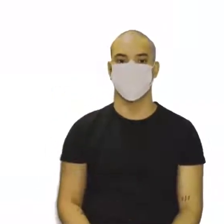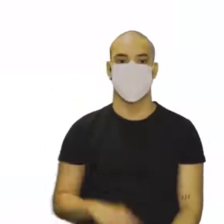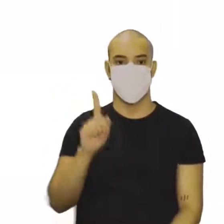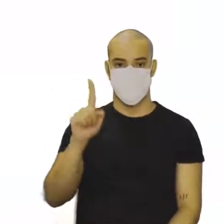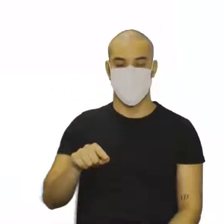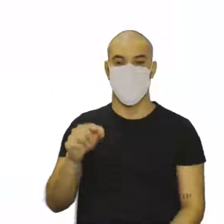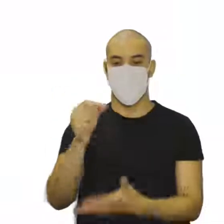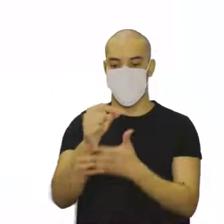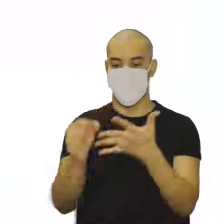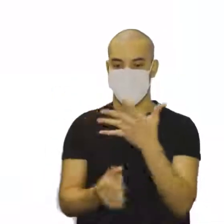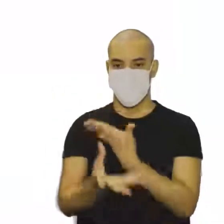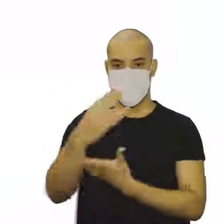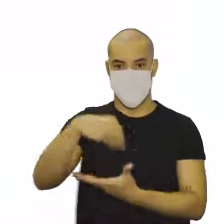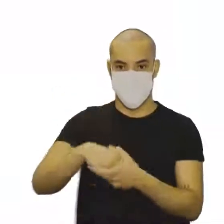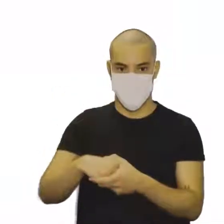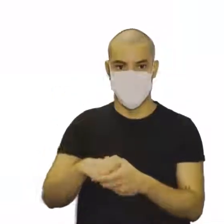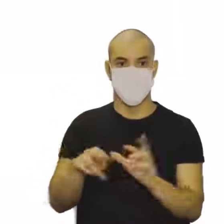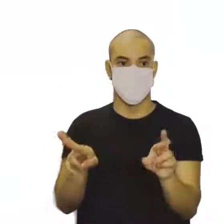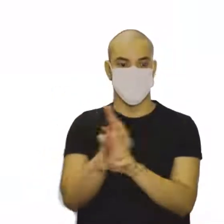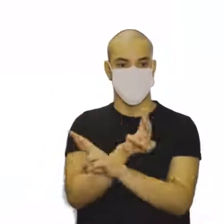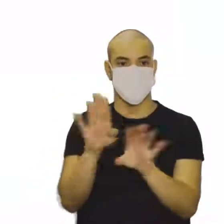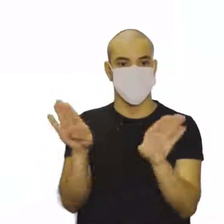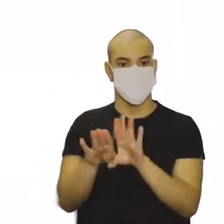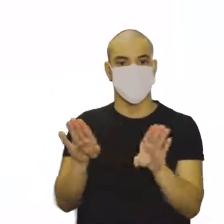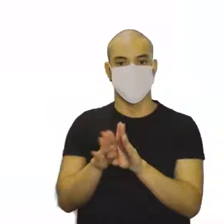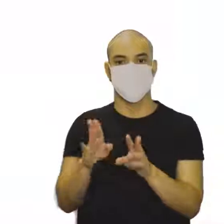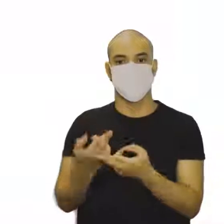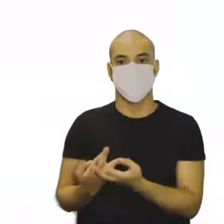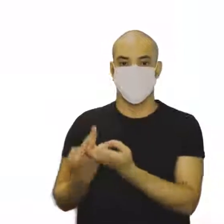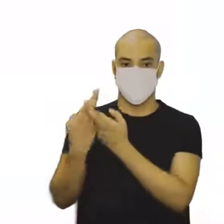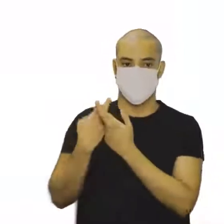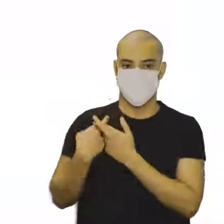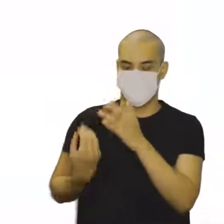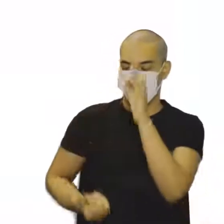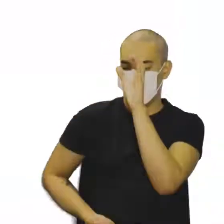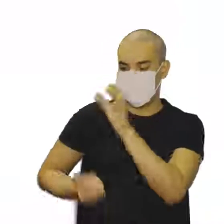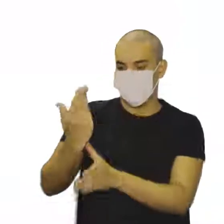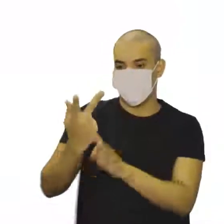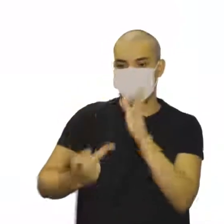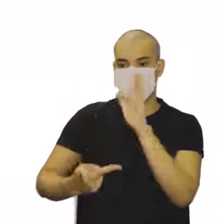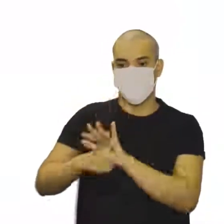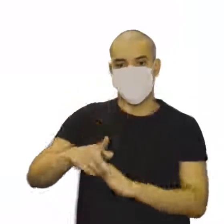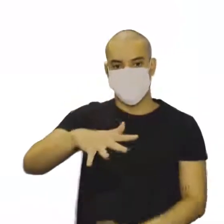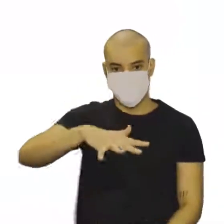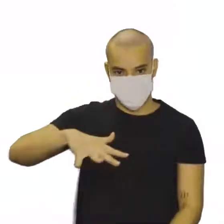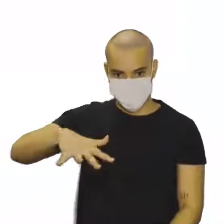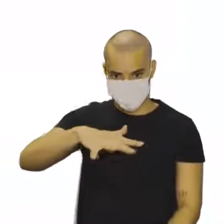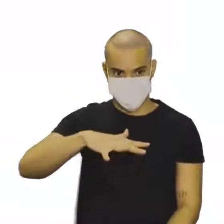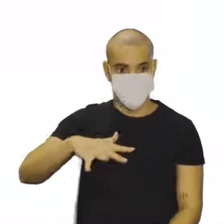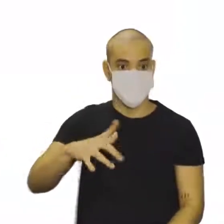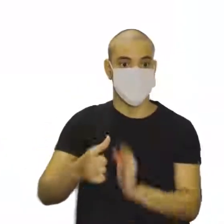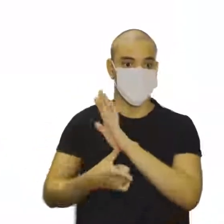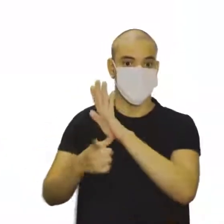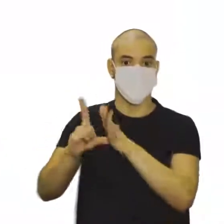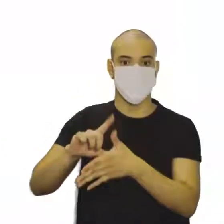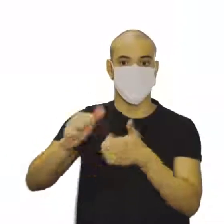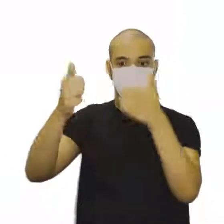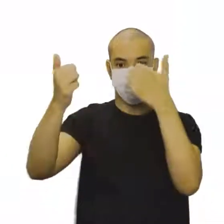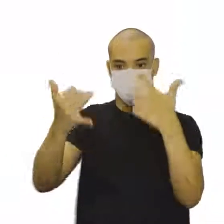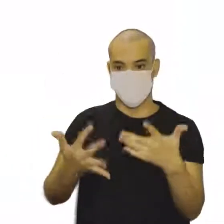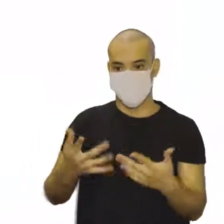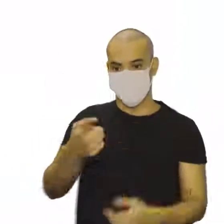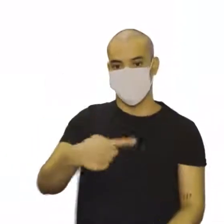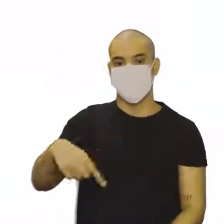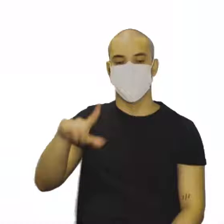tensão induzida no campo magnético e a corrente responsável pelo surgimento deste campo, tá? Como eu tinha falado para